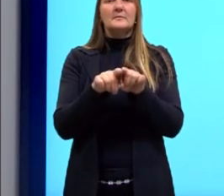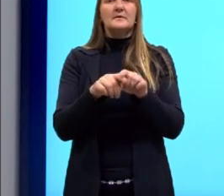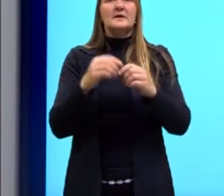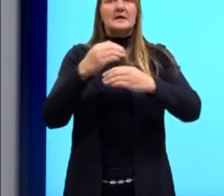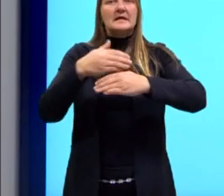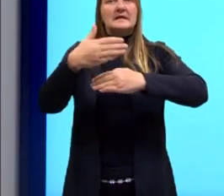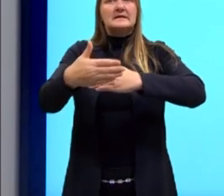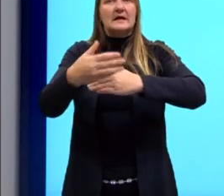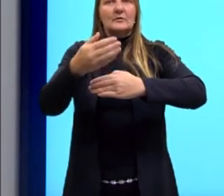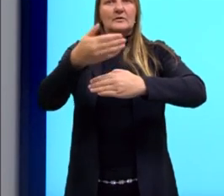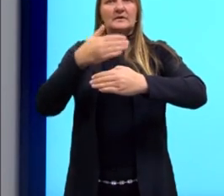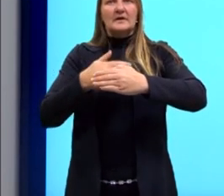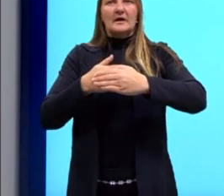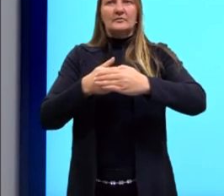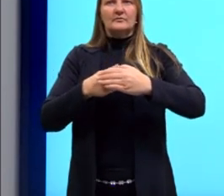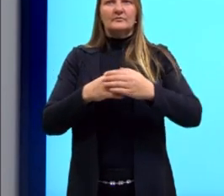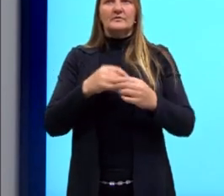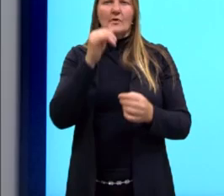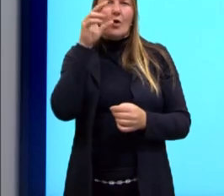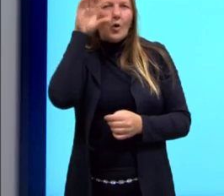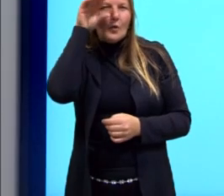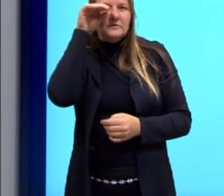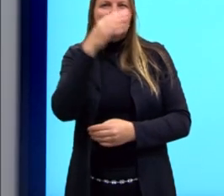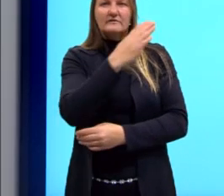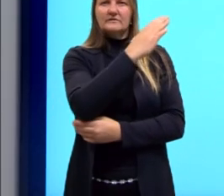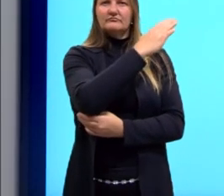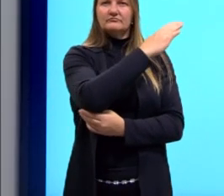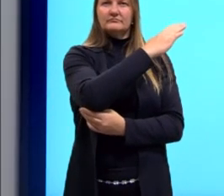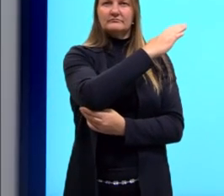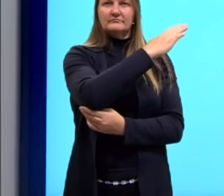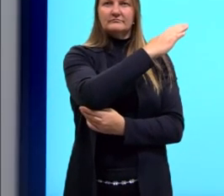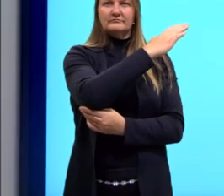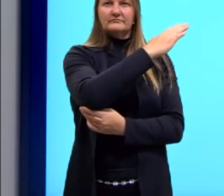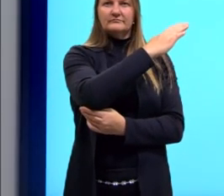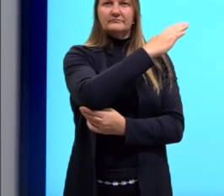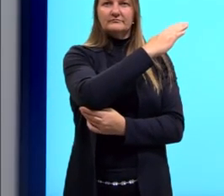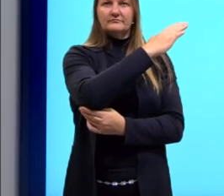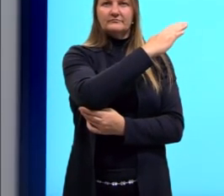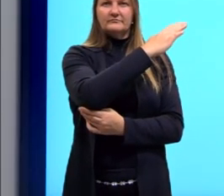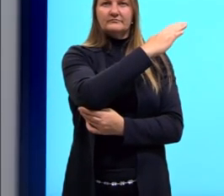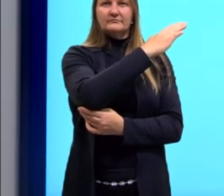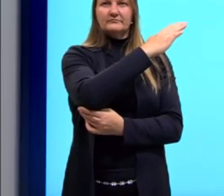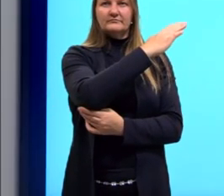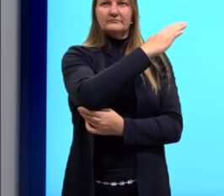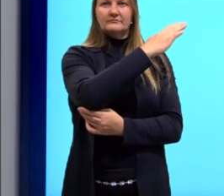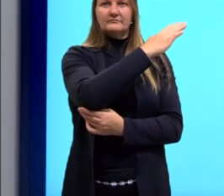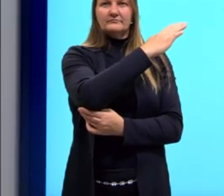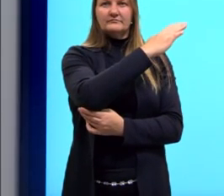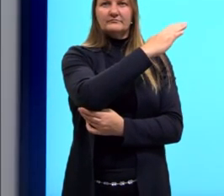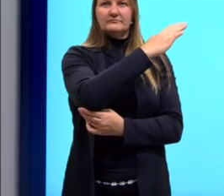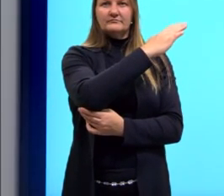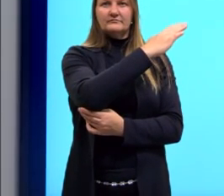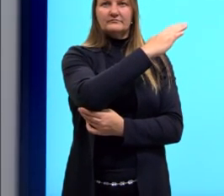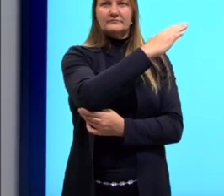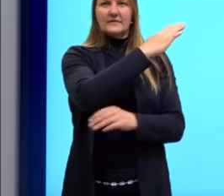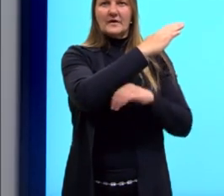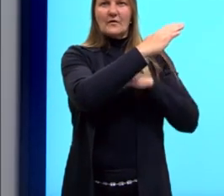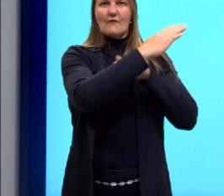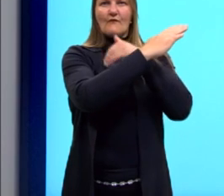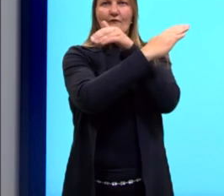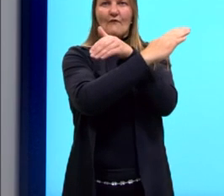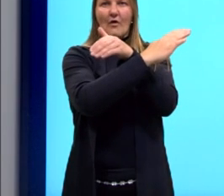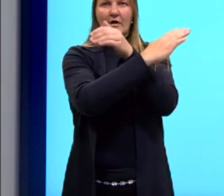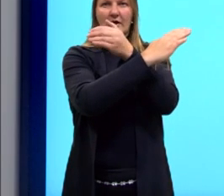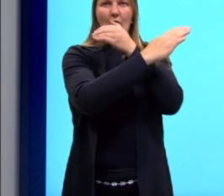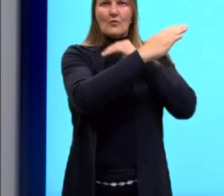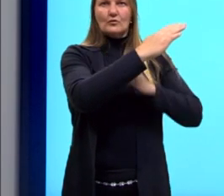externos e internos Observe vem aqui o ângulo a e o ângulo H são ângulos externos